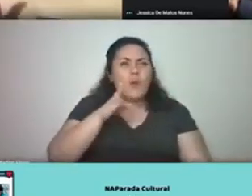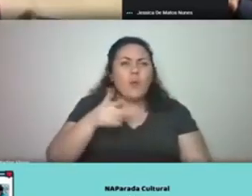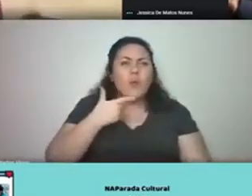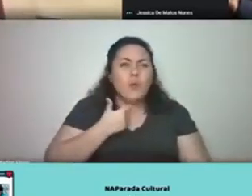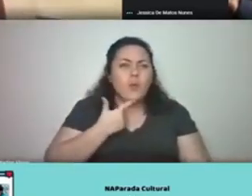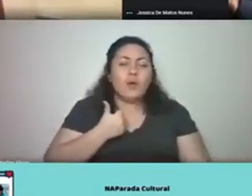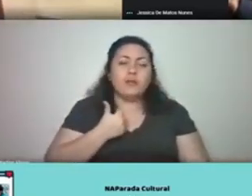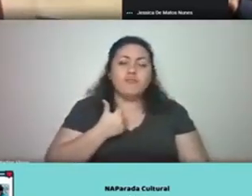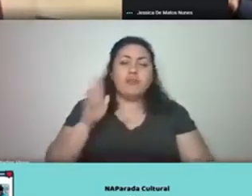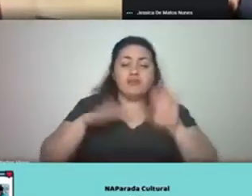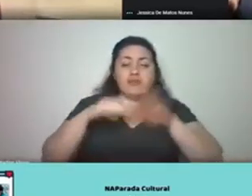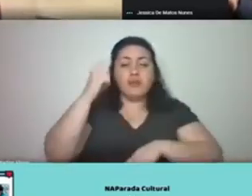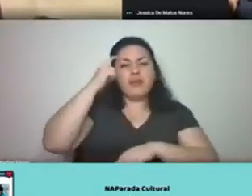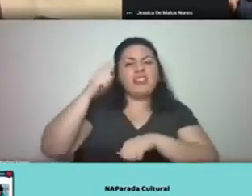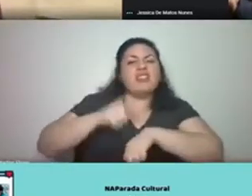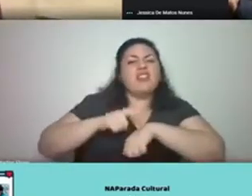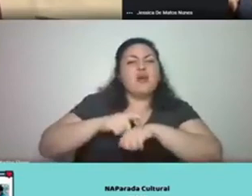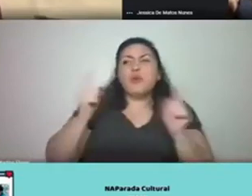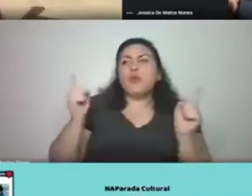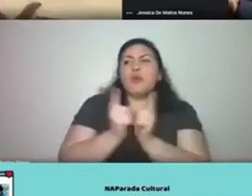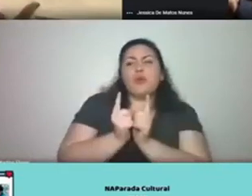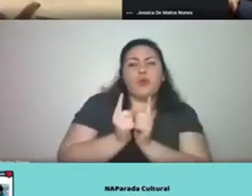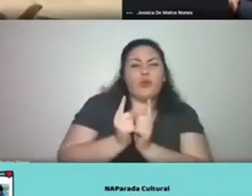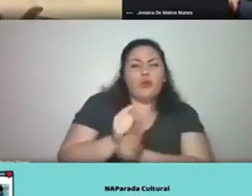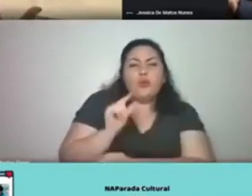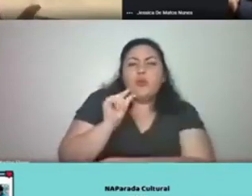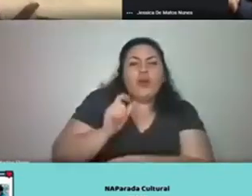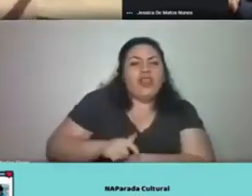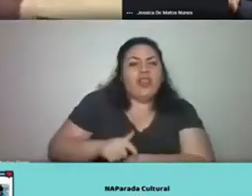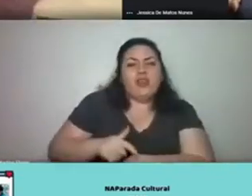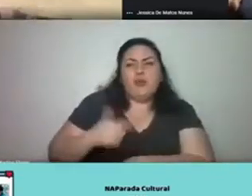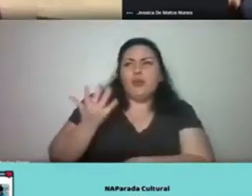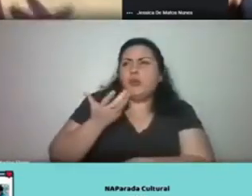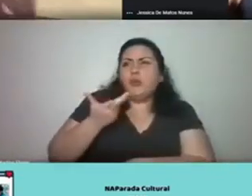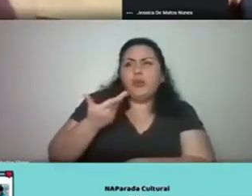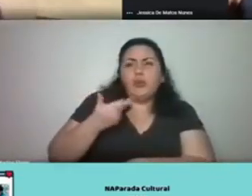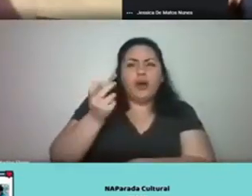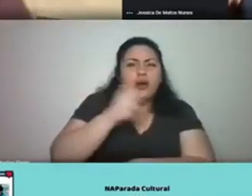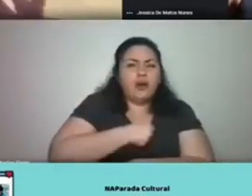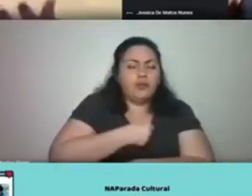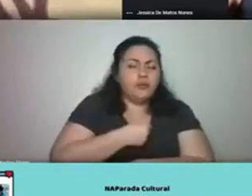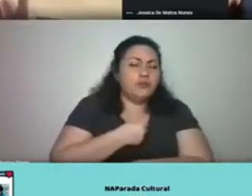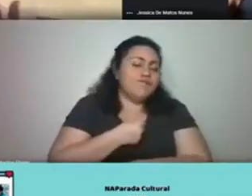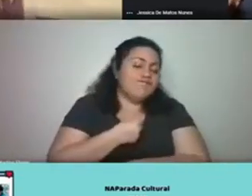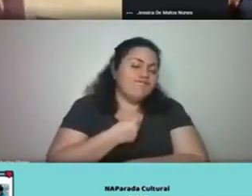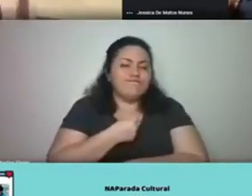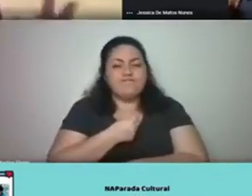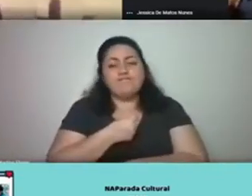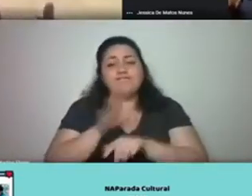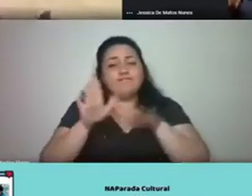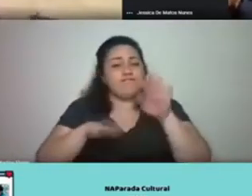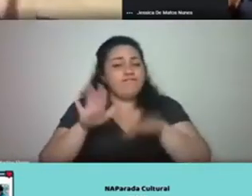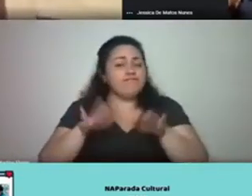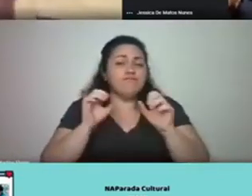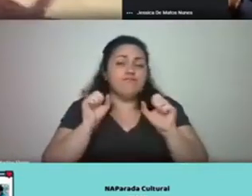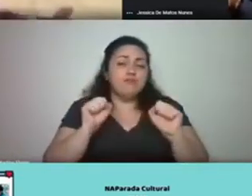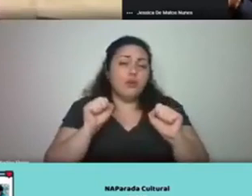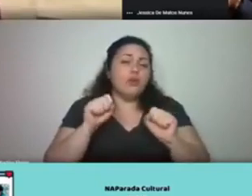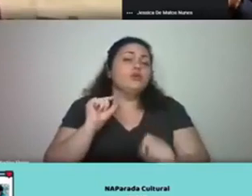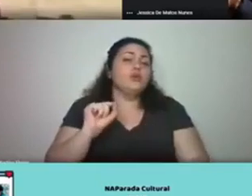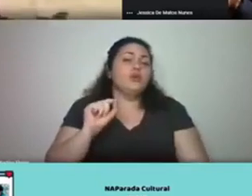de que o tempo pode até ser pequeno, né? E aí talvez a gente possa ir procurando